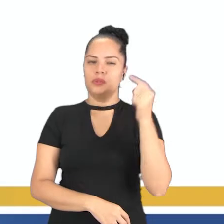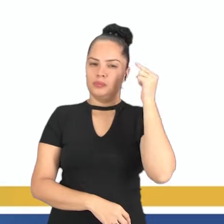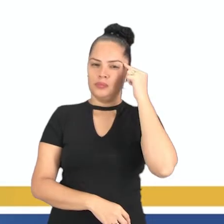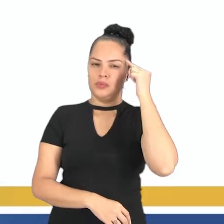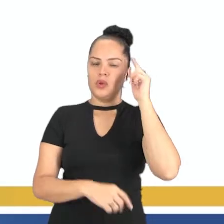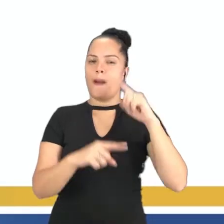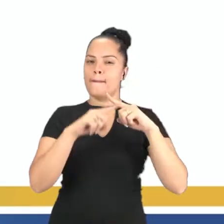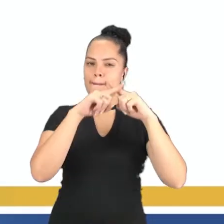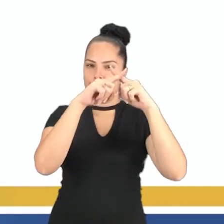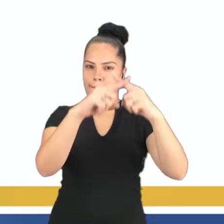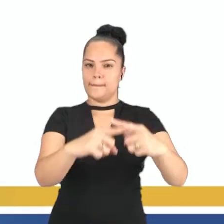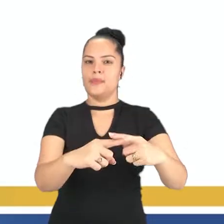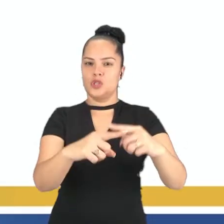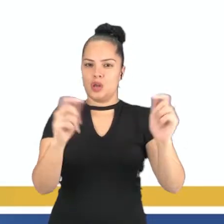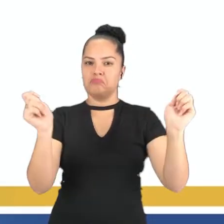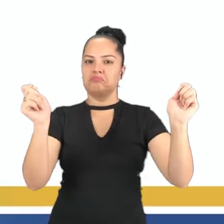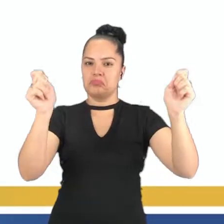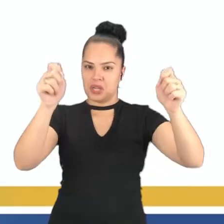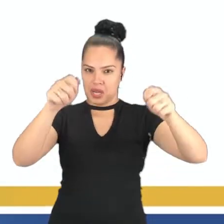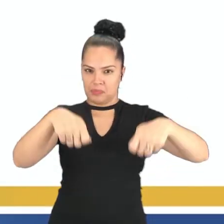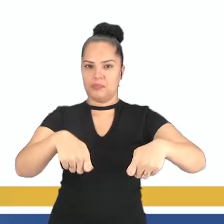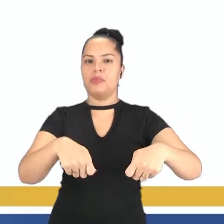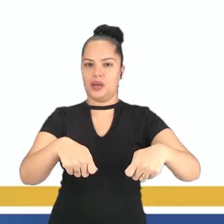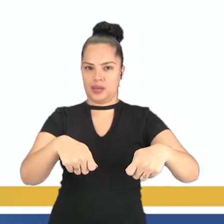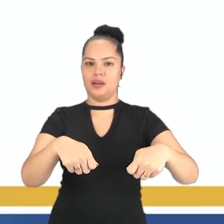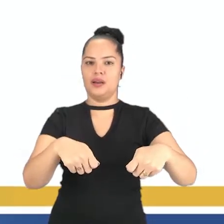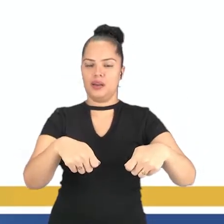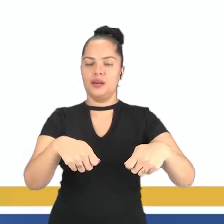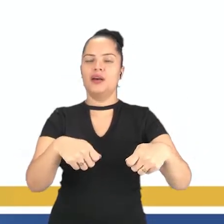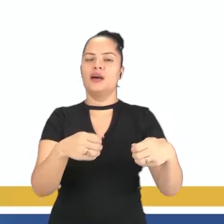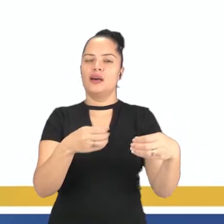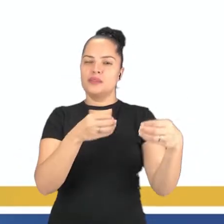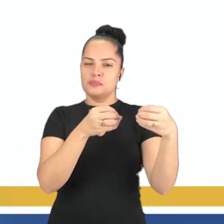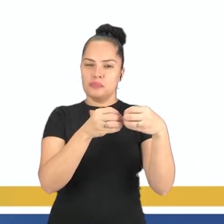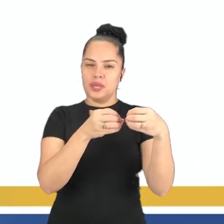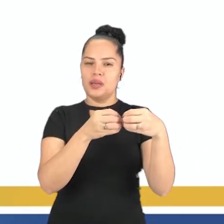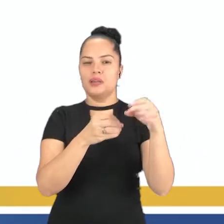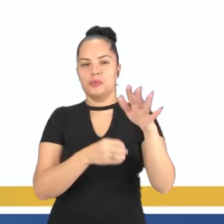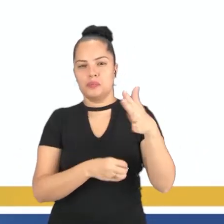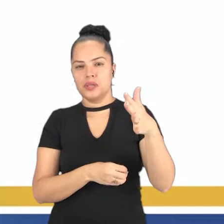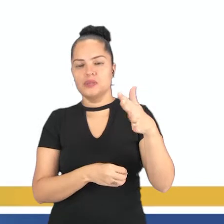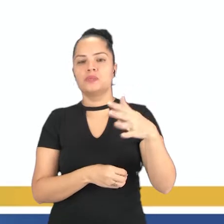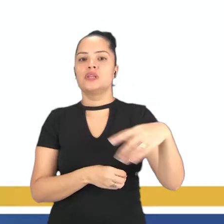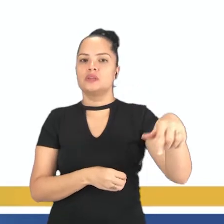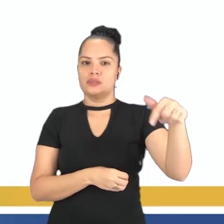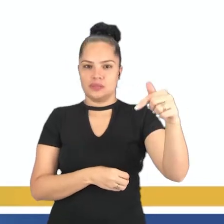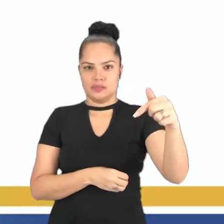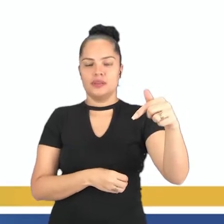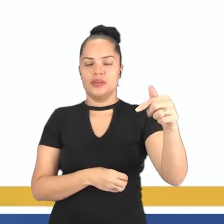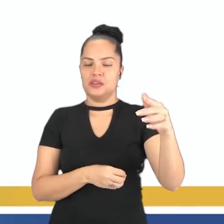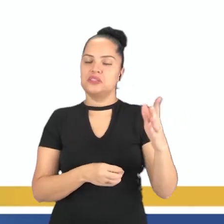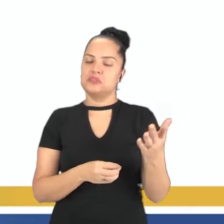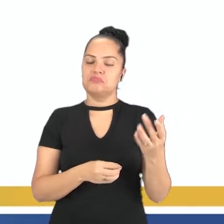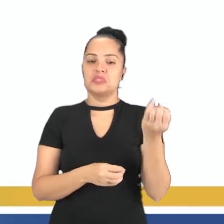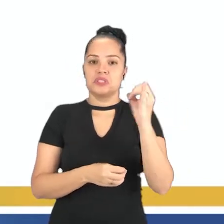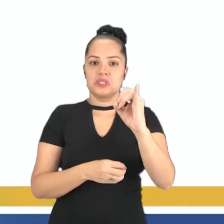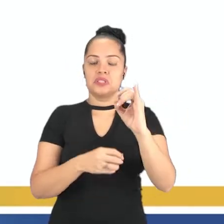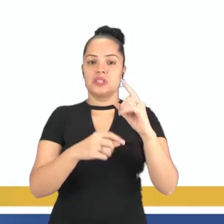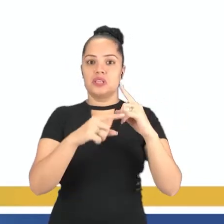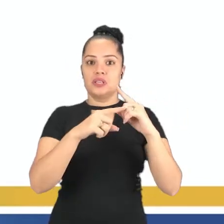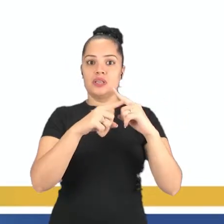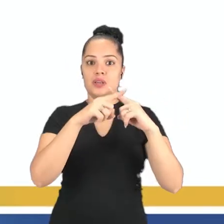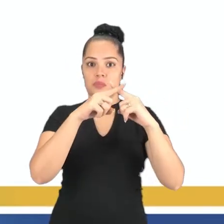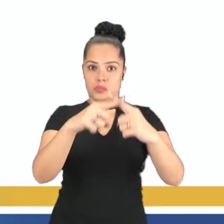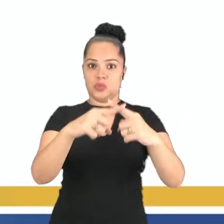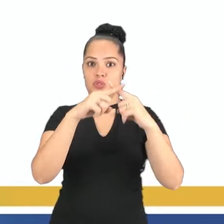pelo divisor, é próximo ou igual ao dividendo, que é 7, certo? Então, se eu multiplicar o 4